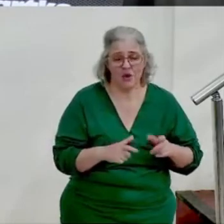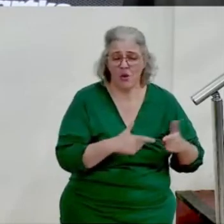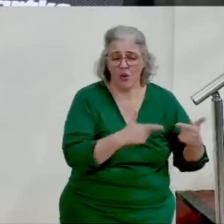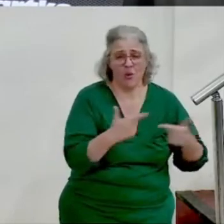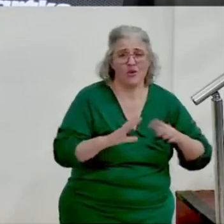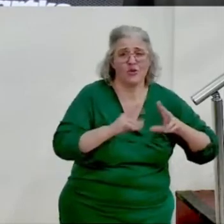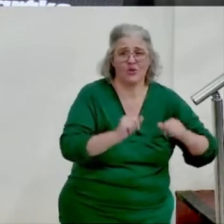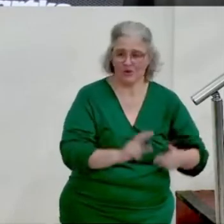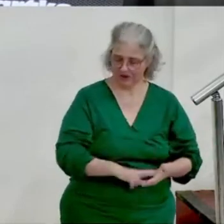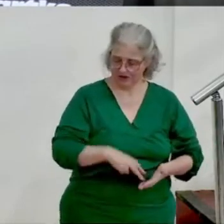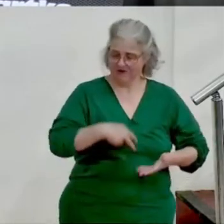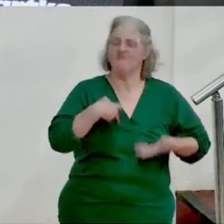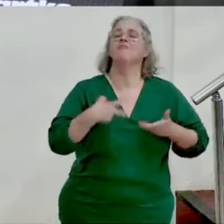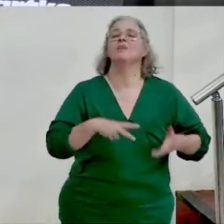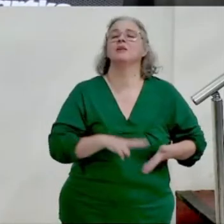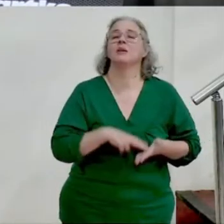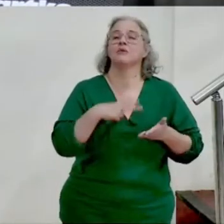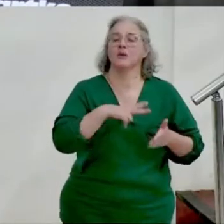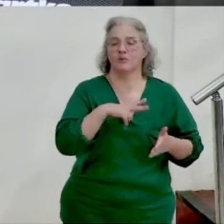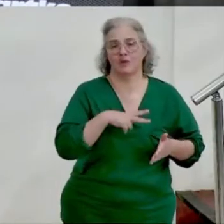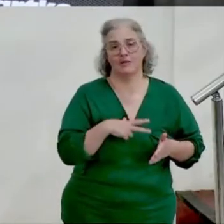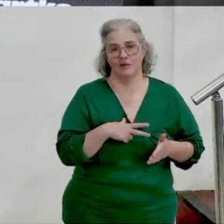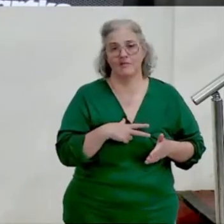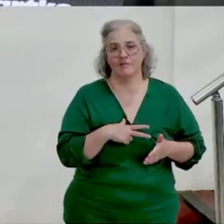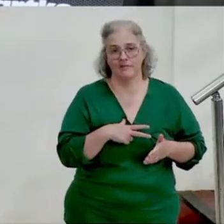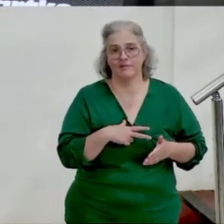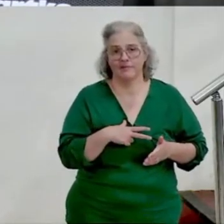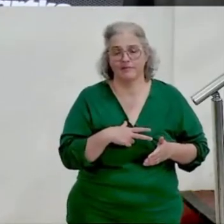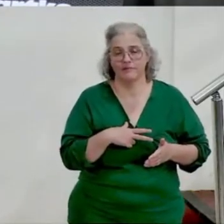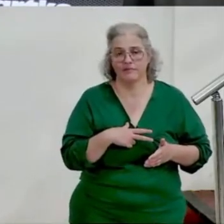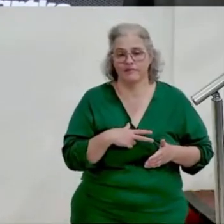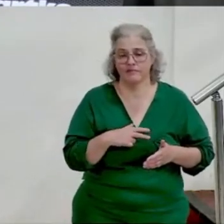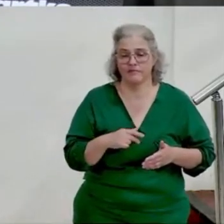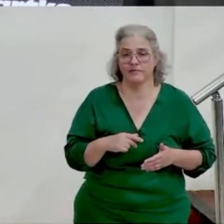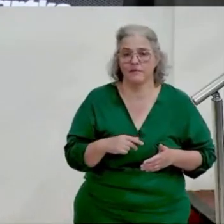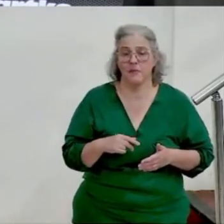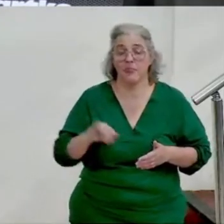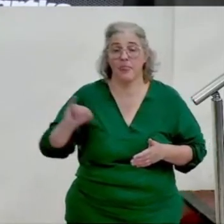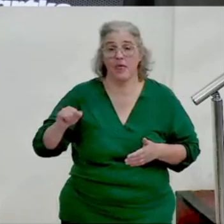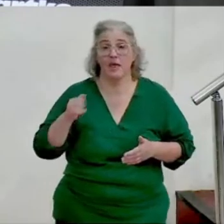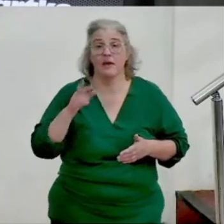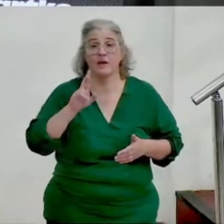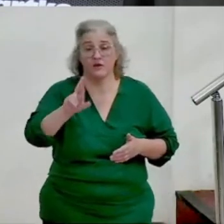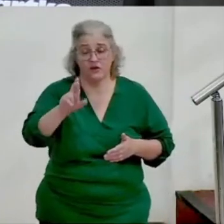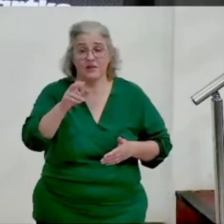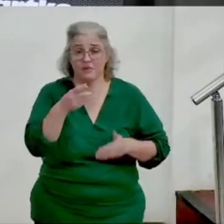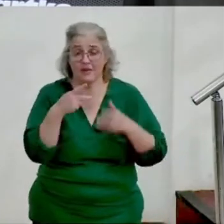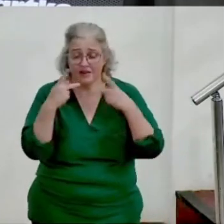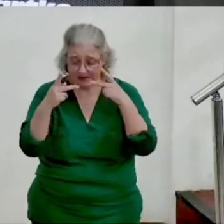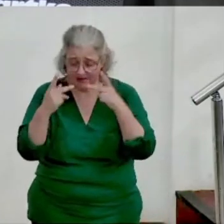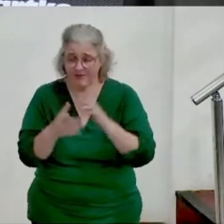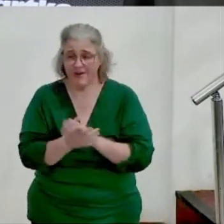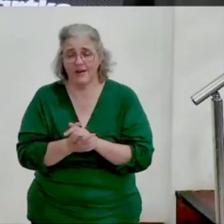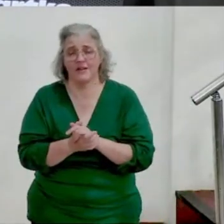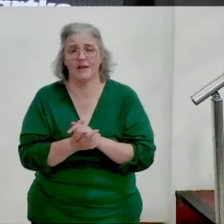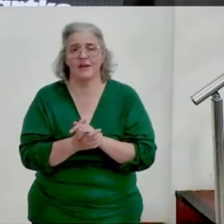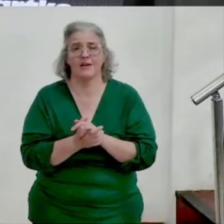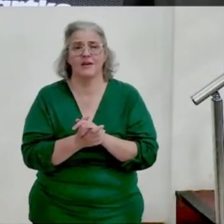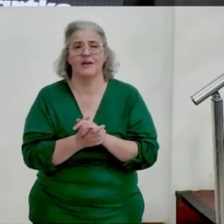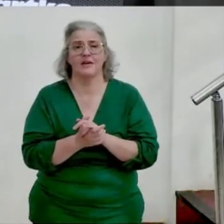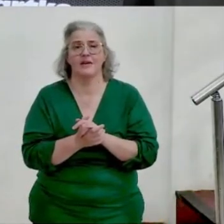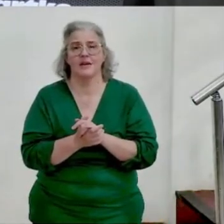e exterminar dela os pecadores, no capítulo 13. Jeremias, no capítulo 46, escreve que será um dia